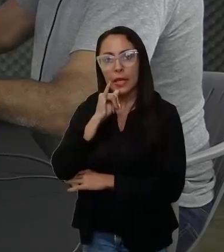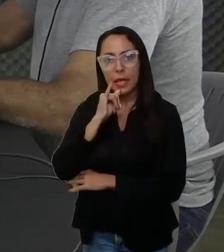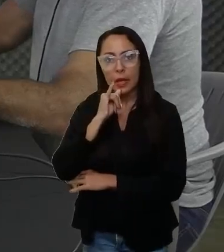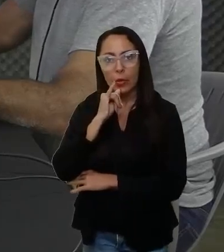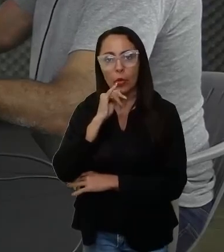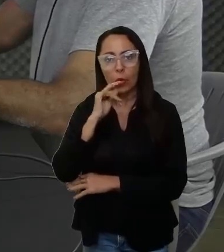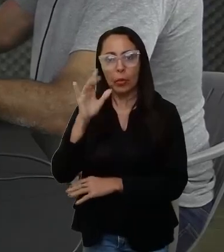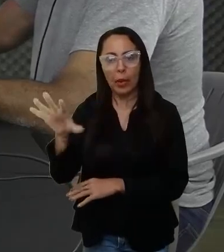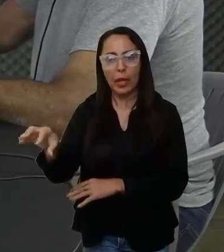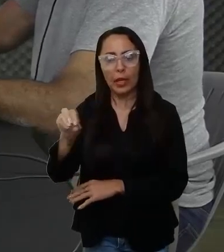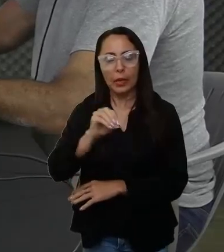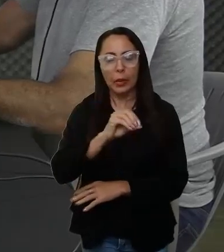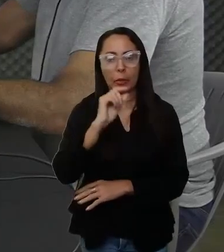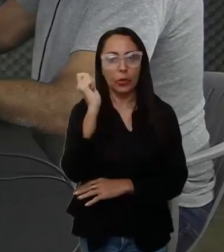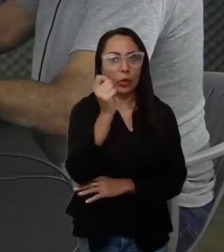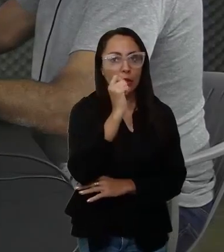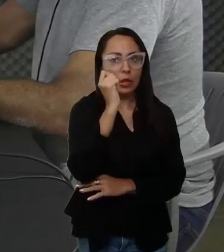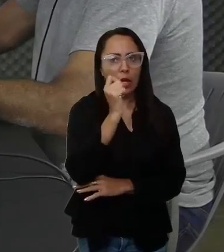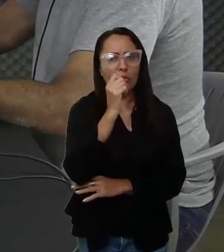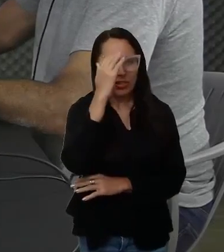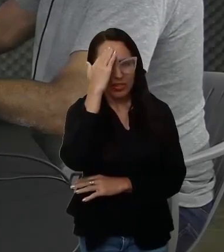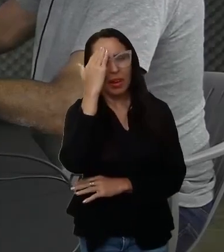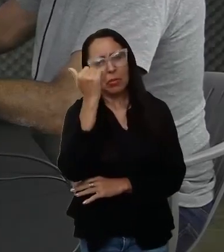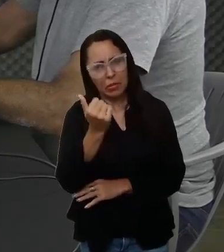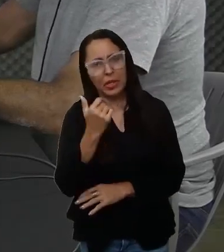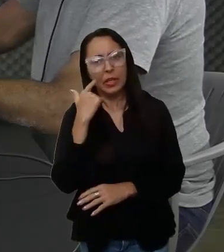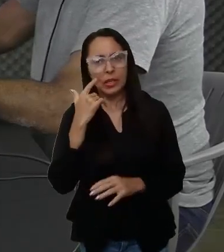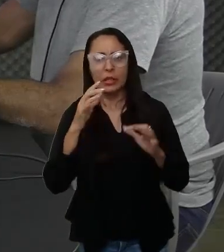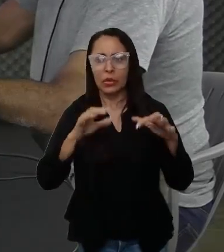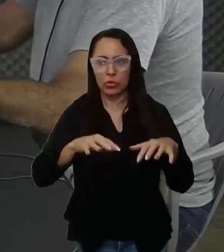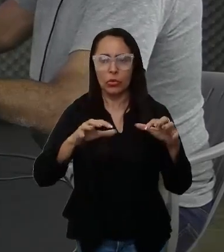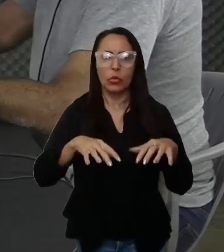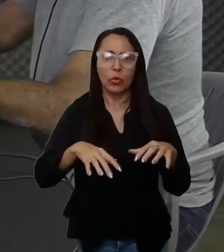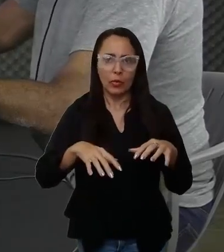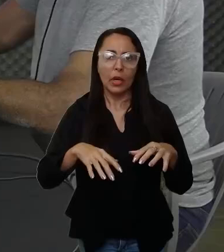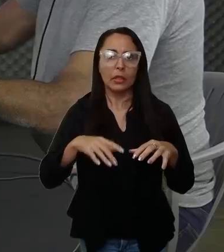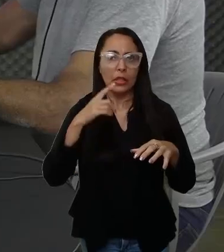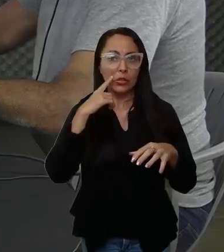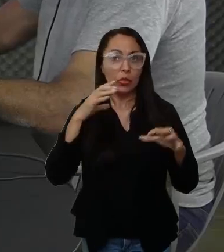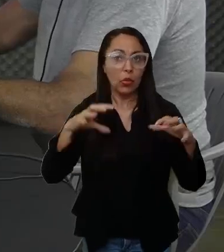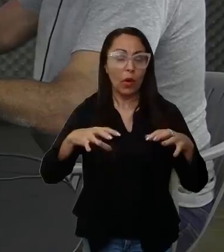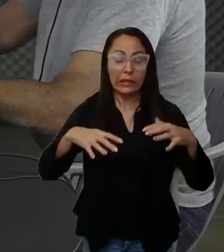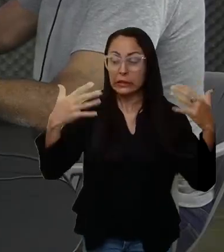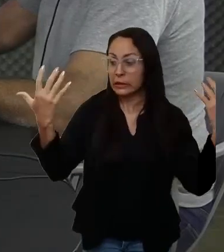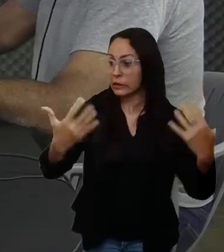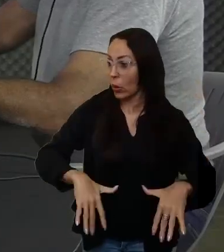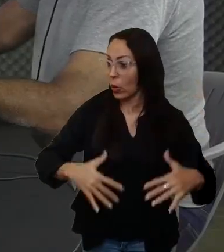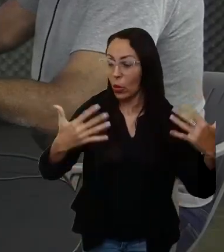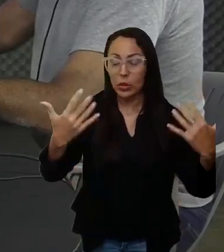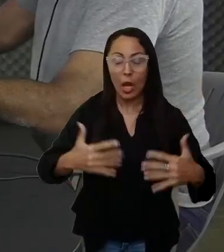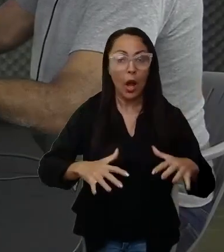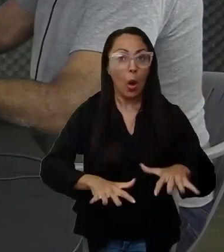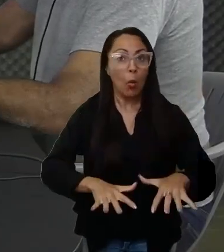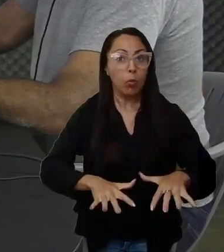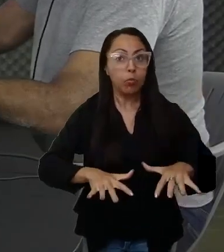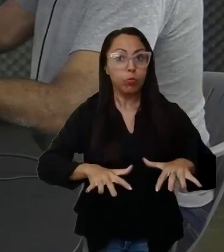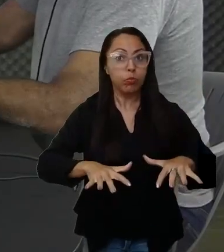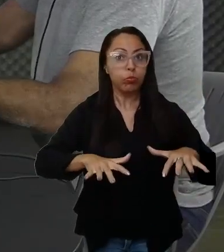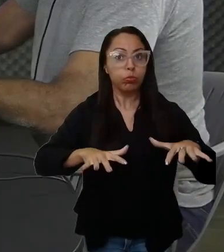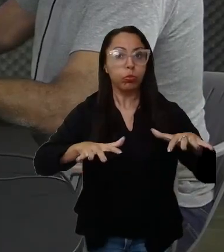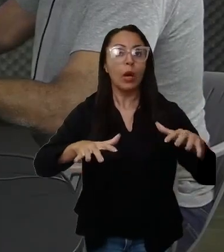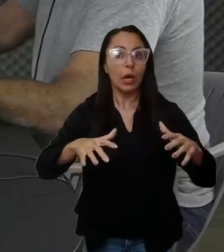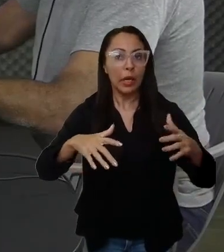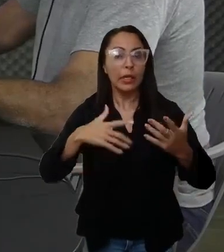Grande do Sul, a gente sabia que ia haver uma chuva, essa chuva sabia que ia ser extrema, mas a quantidade que caiu estava acima